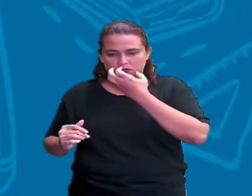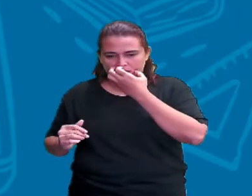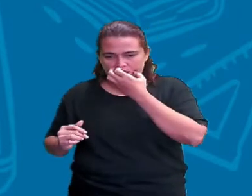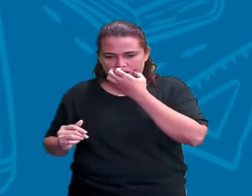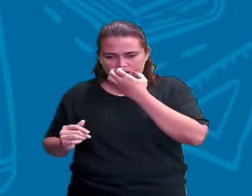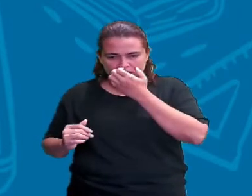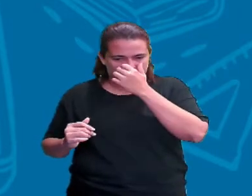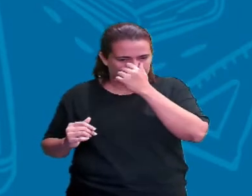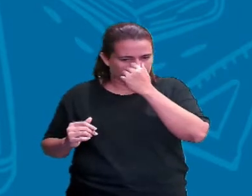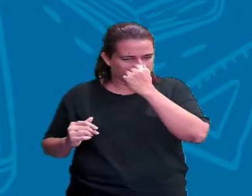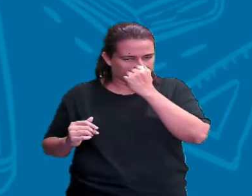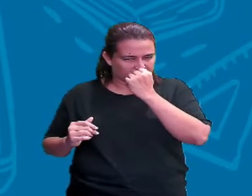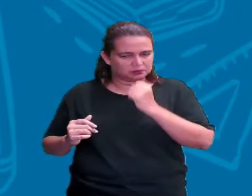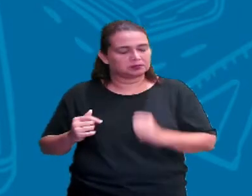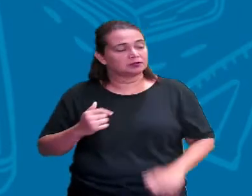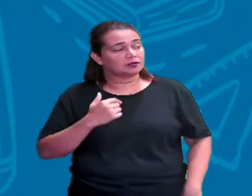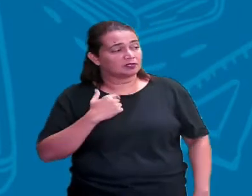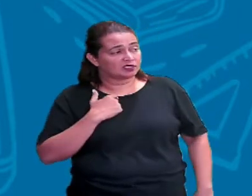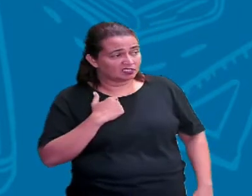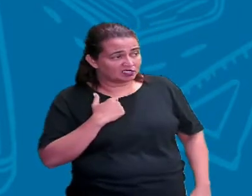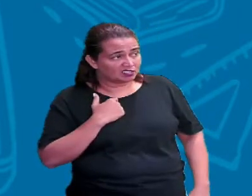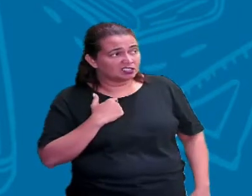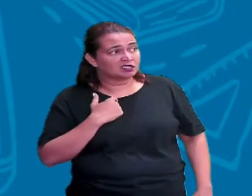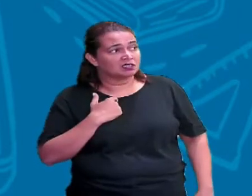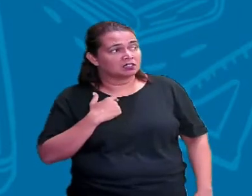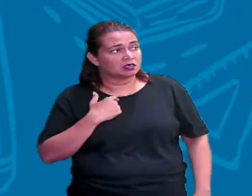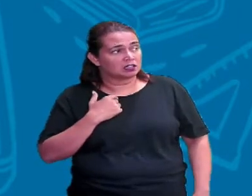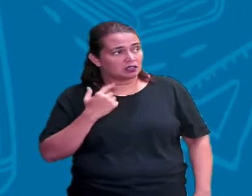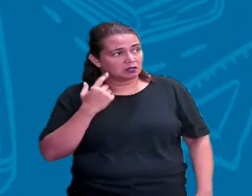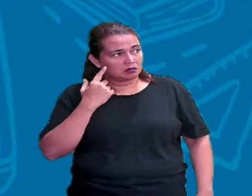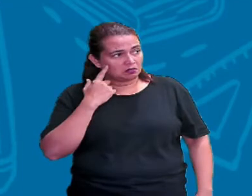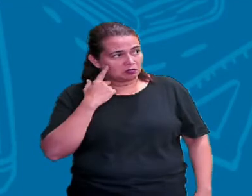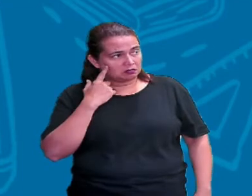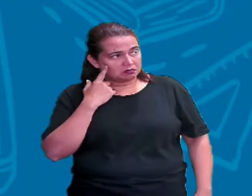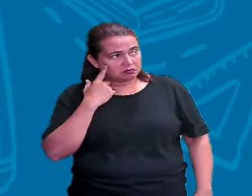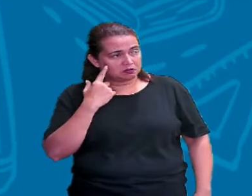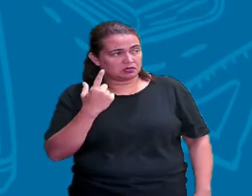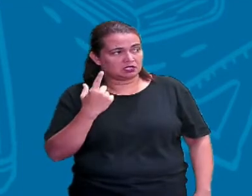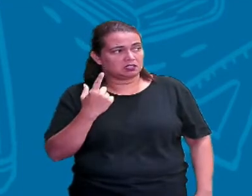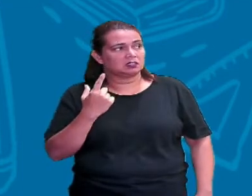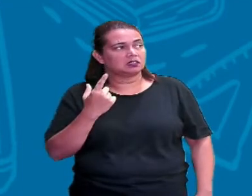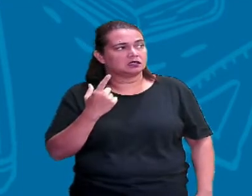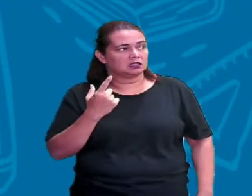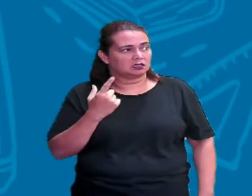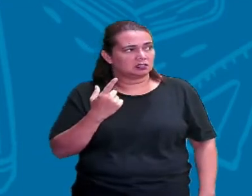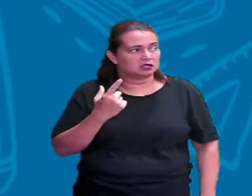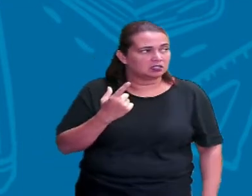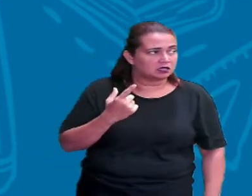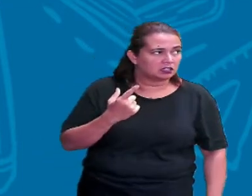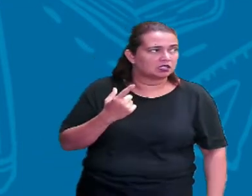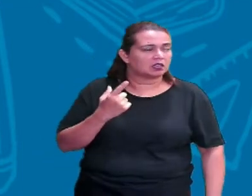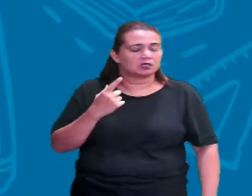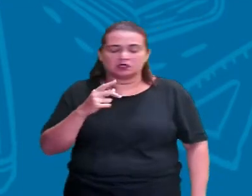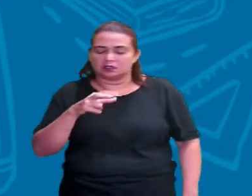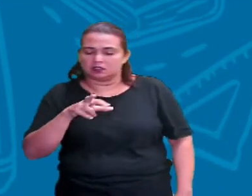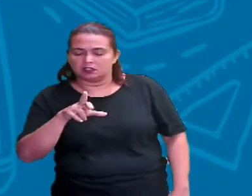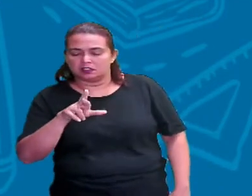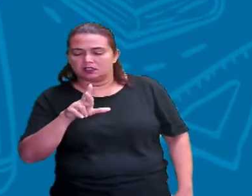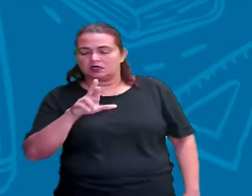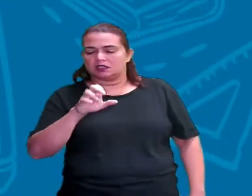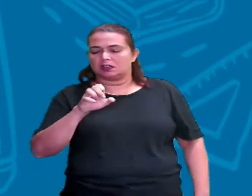diz, e eu juro que enfrentei o réptil com bravura, arranquei o seu rabo na base da